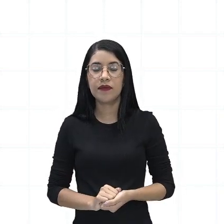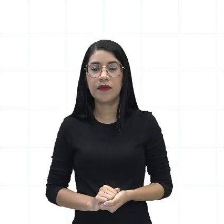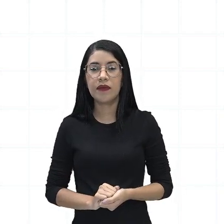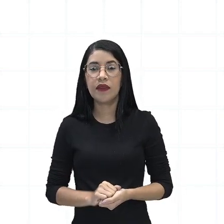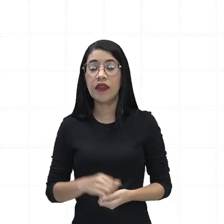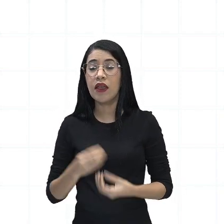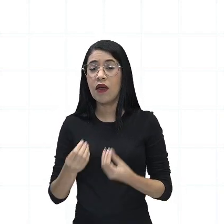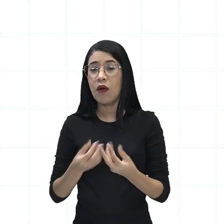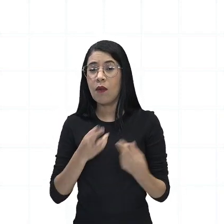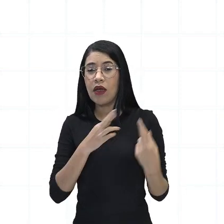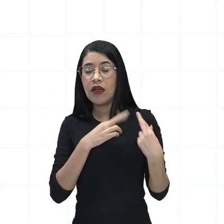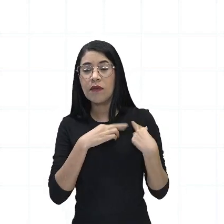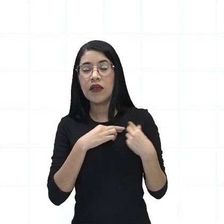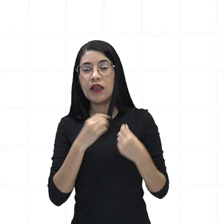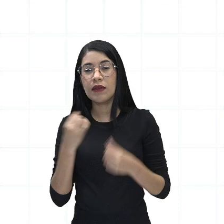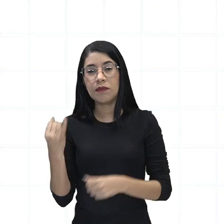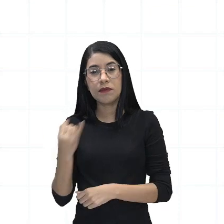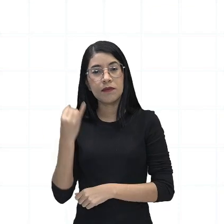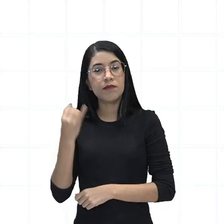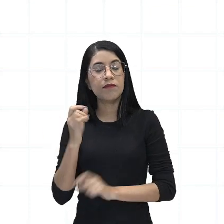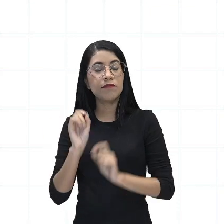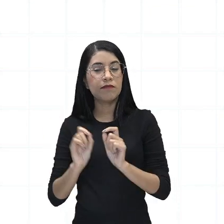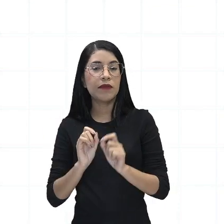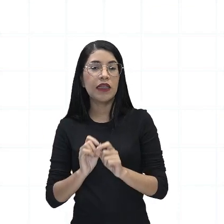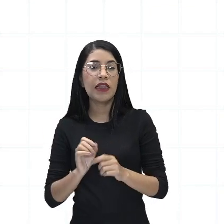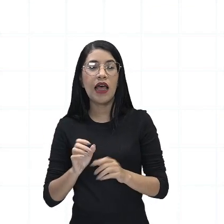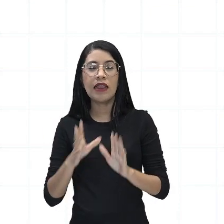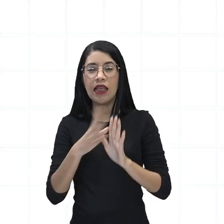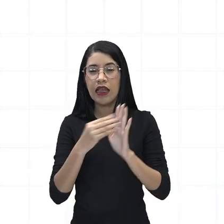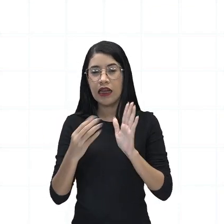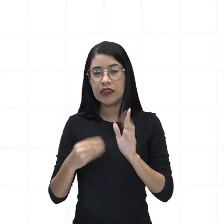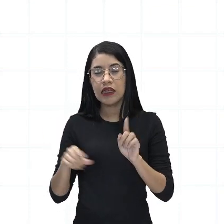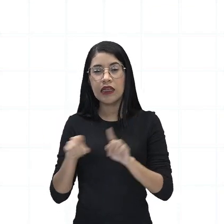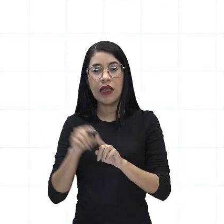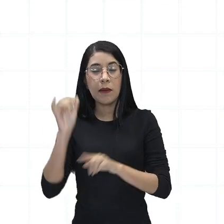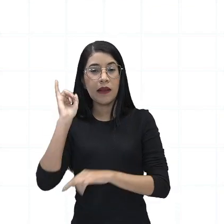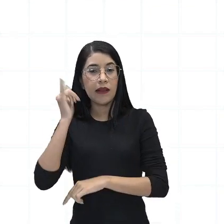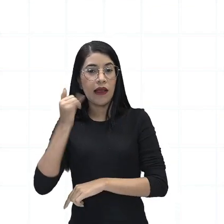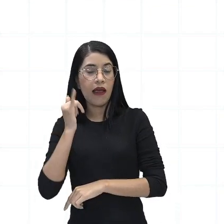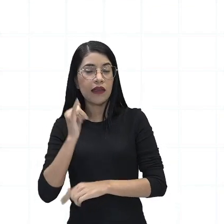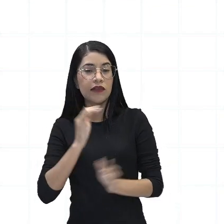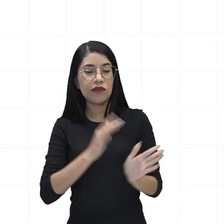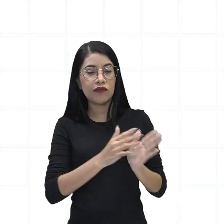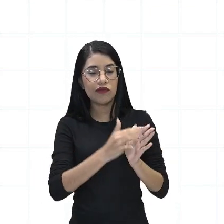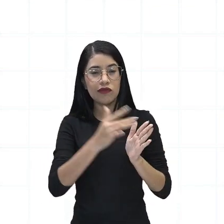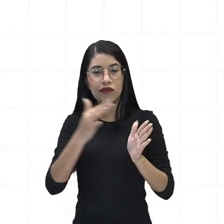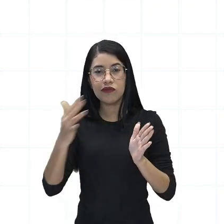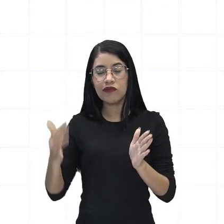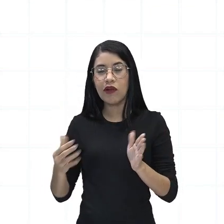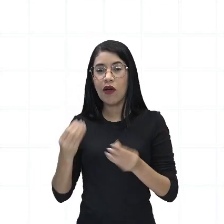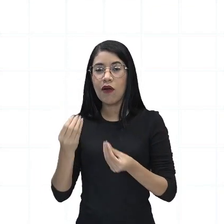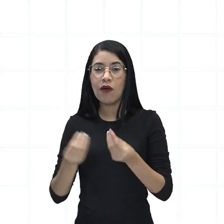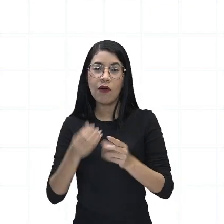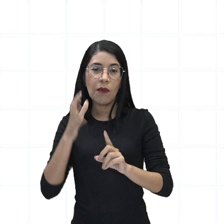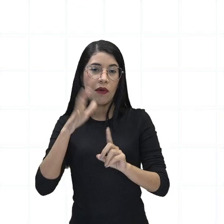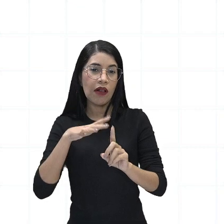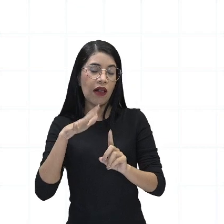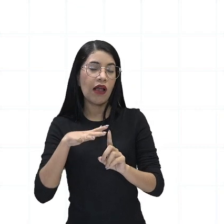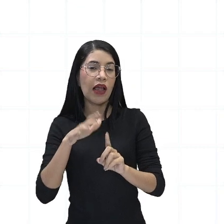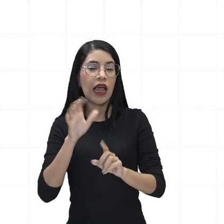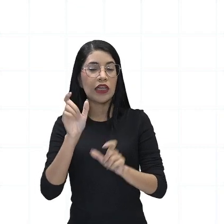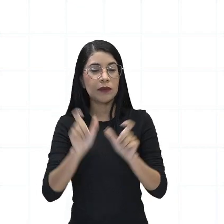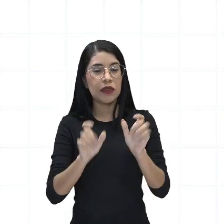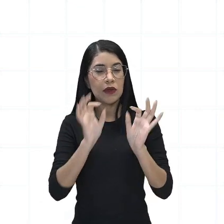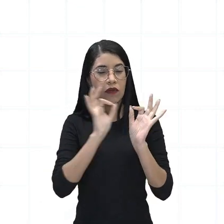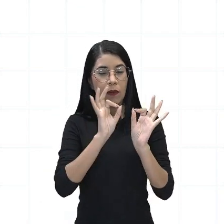desempenha um papel crucial na estética e na narrativa da peça, influenciando a forma como os